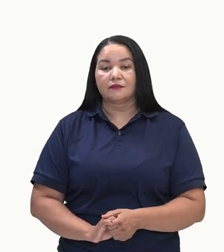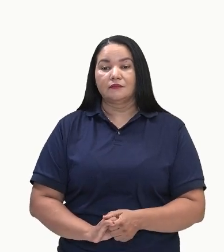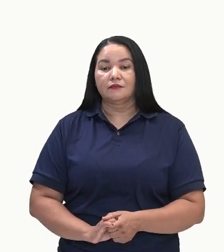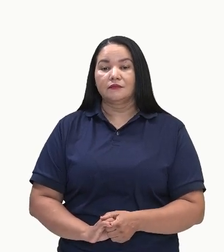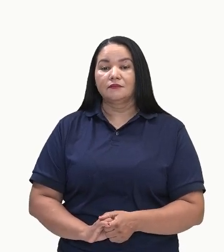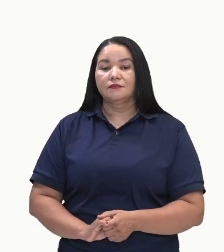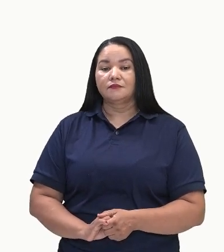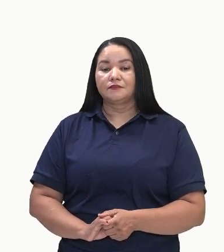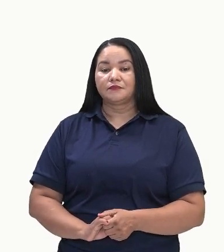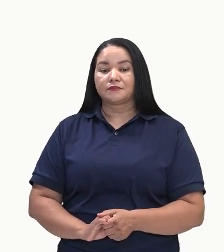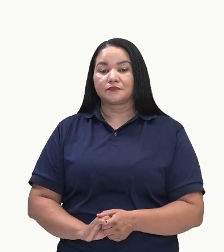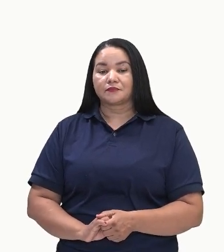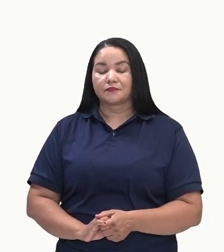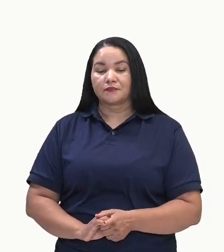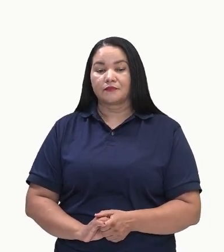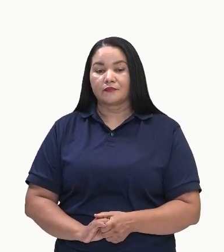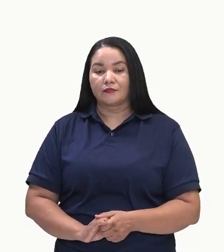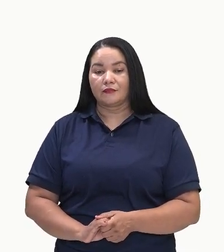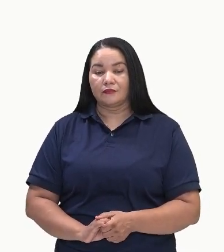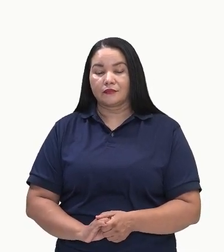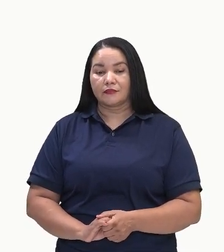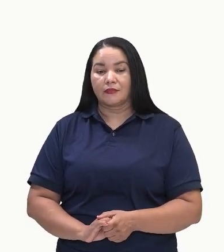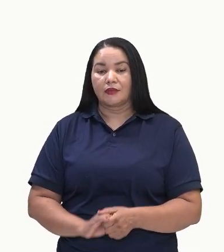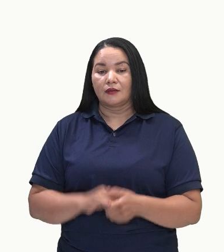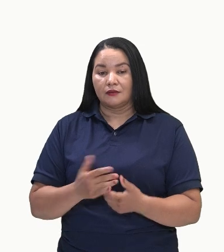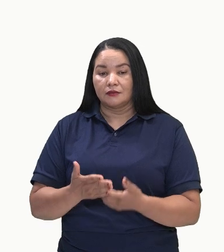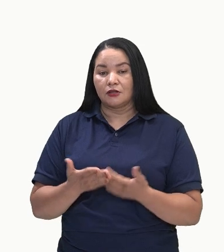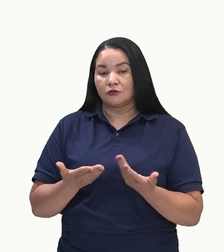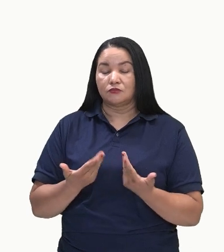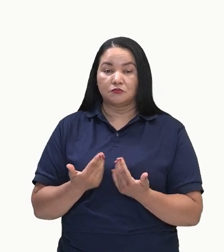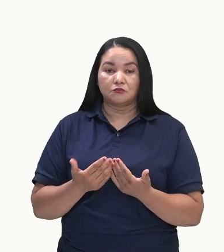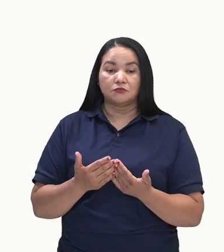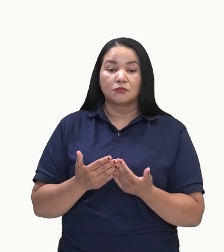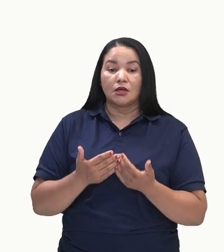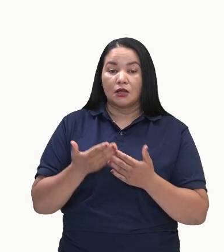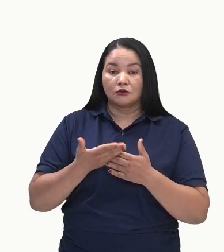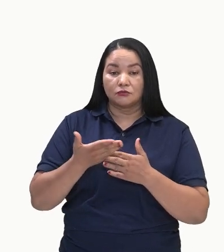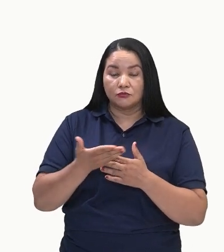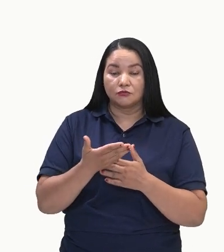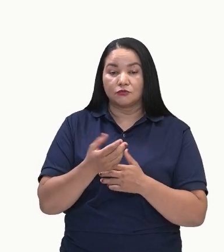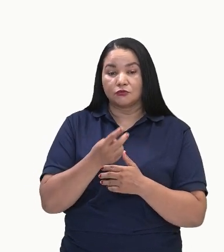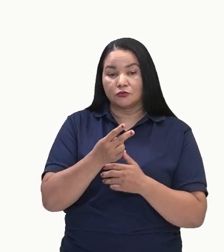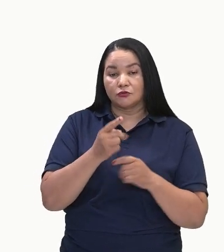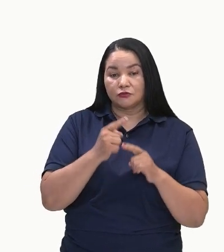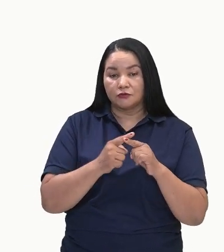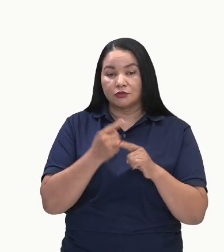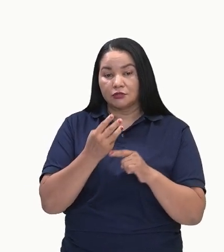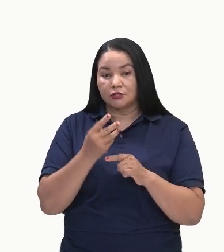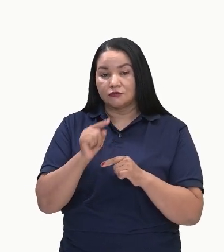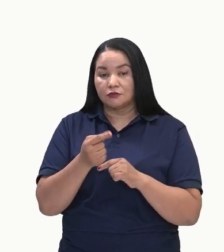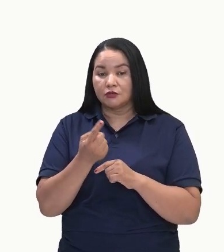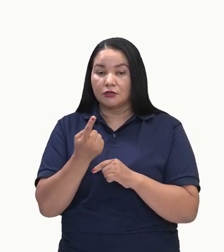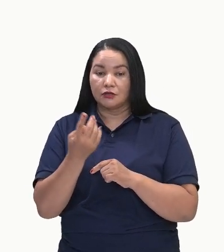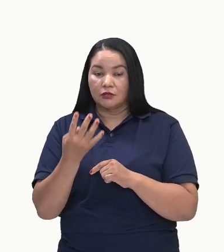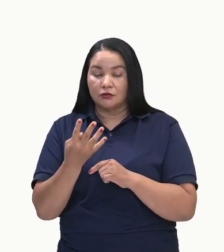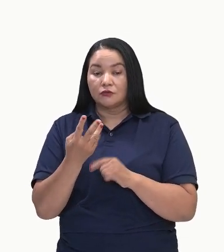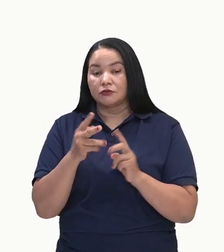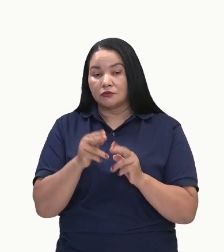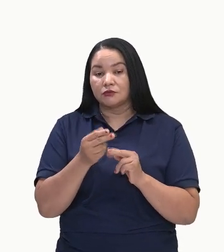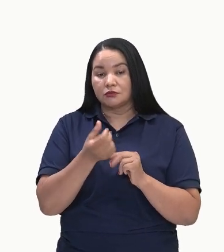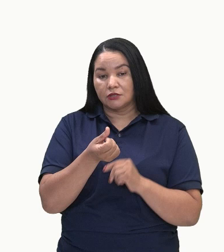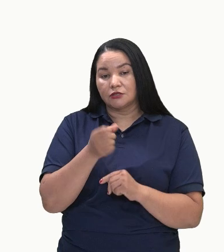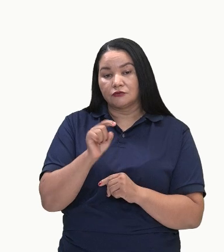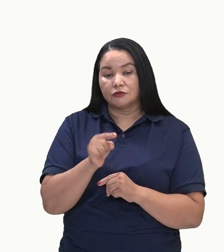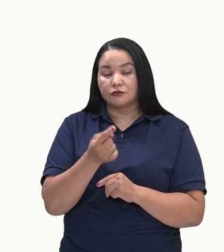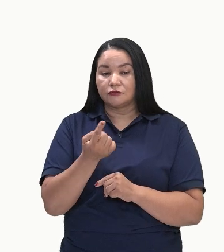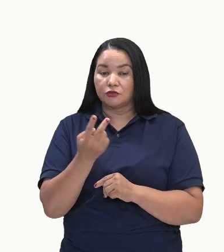6,28 vezes 35. Na verdade, o professor só fez por parte. Fizemos aqui, ó, 2 vezes 3,14, que é igual a 6,28, e